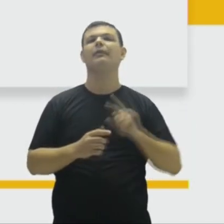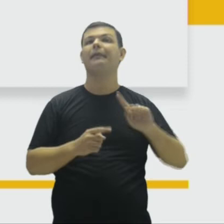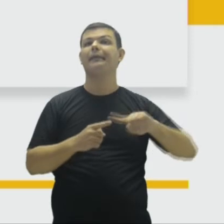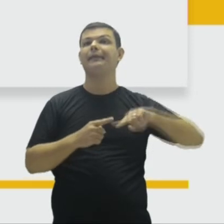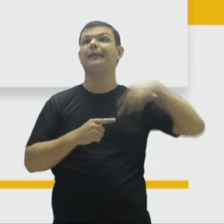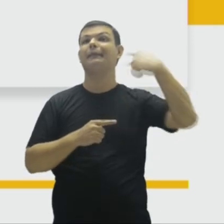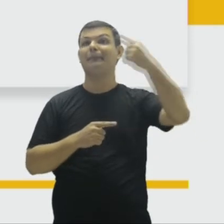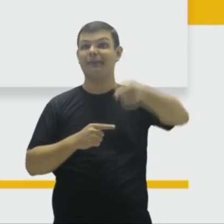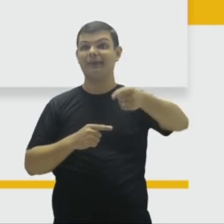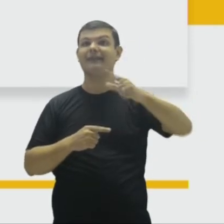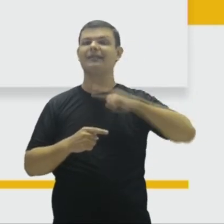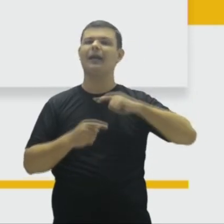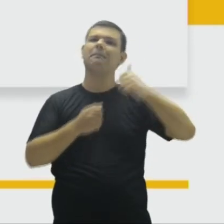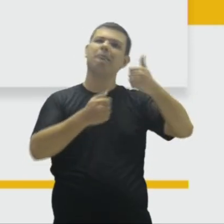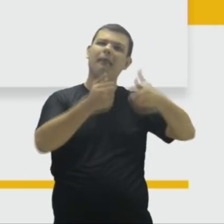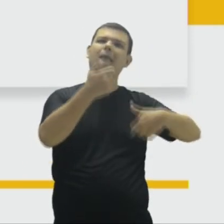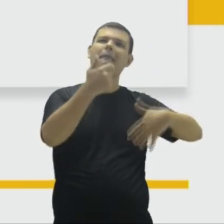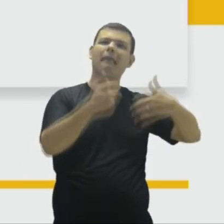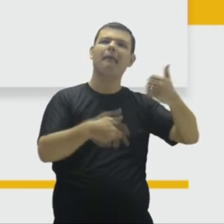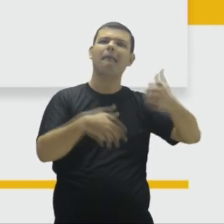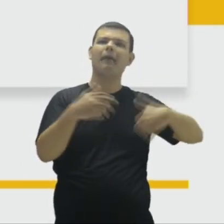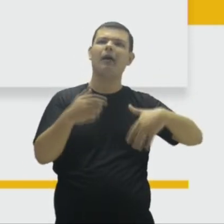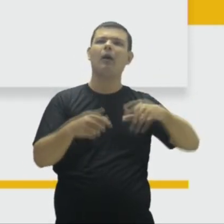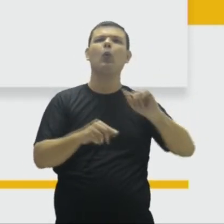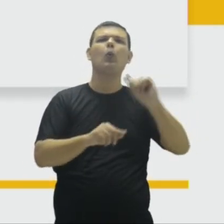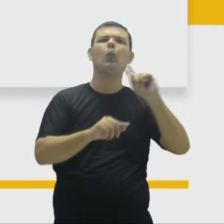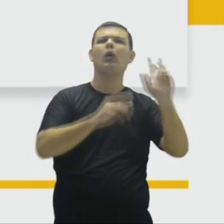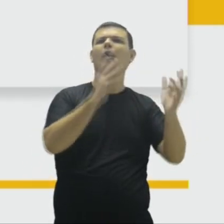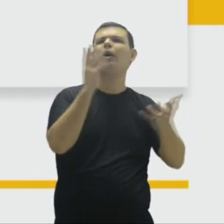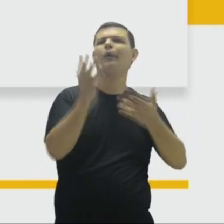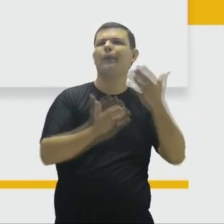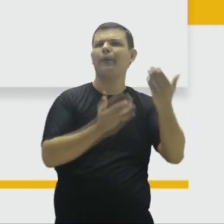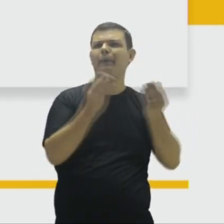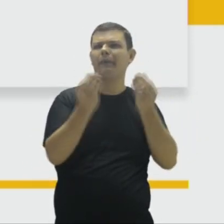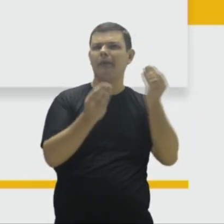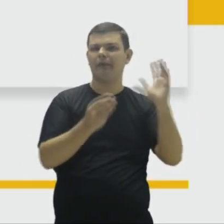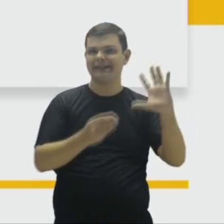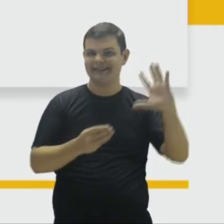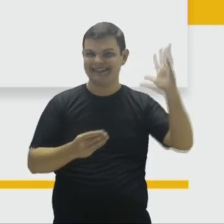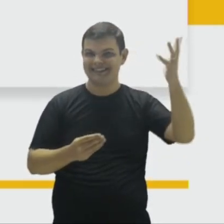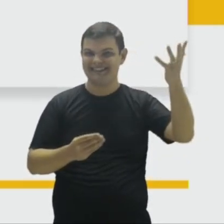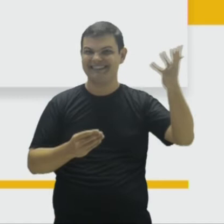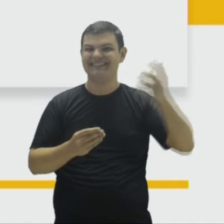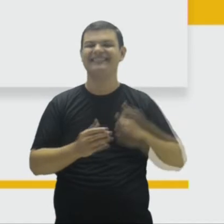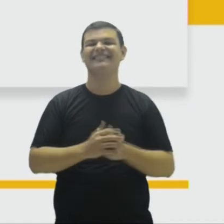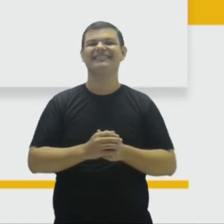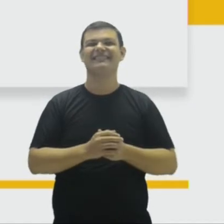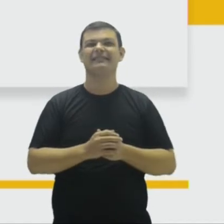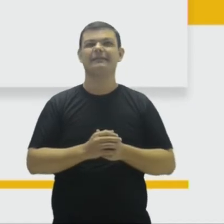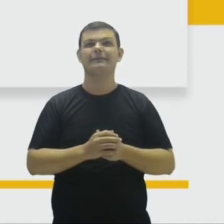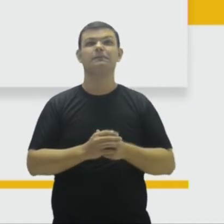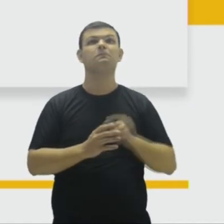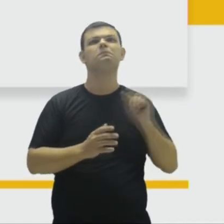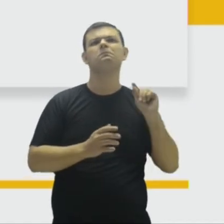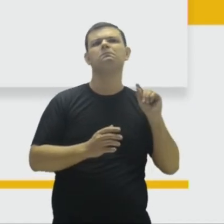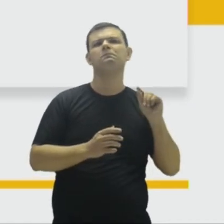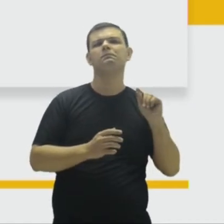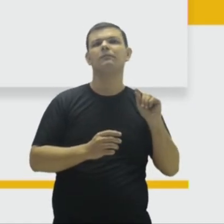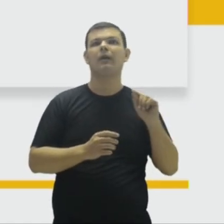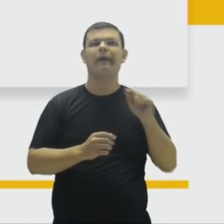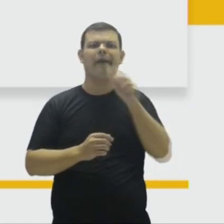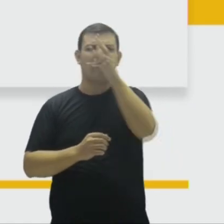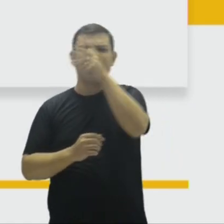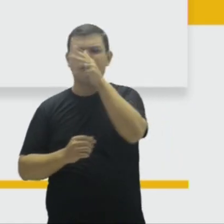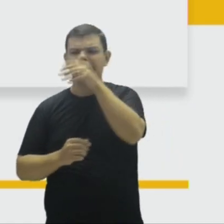Depois vem o desenvolvimento, o desenrolar da história. No seguinte momento, as